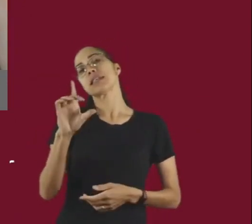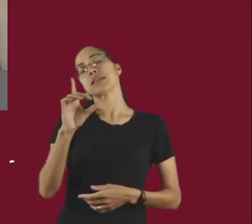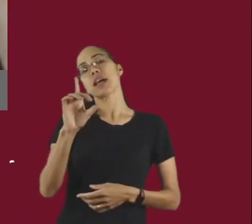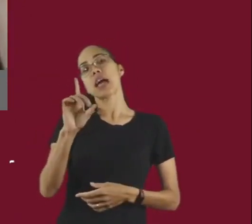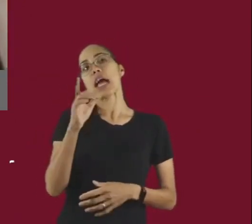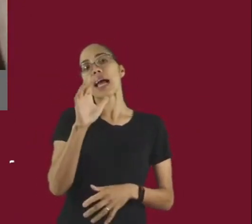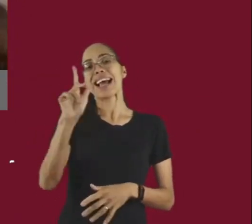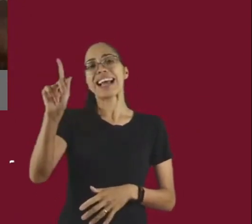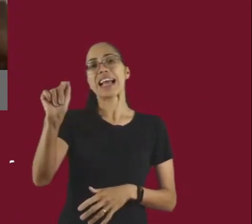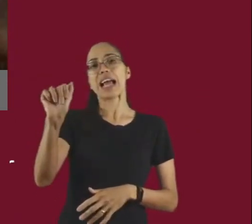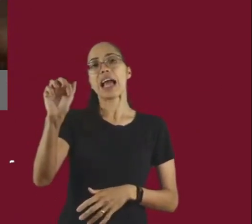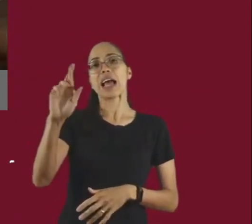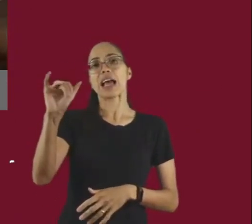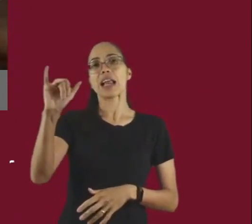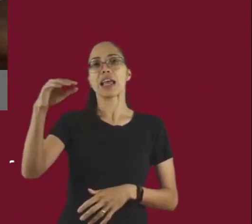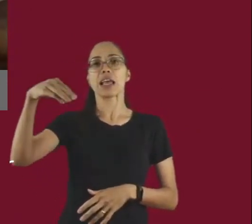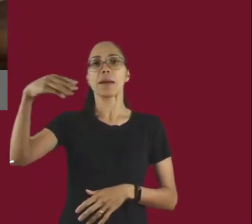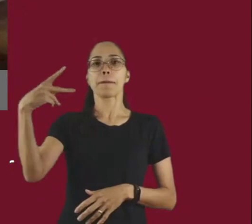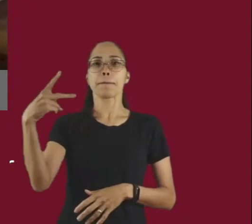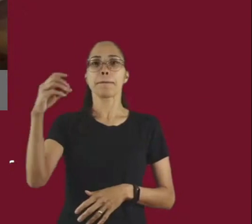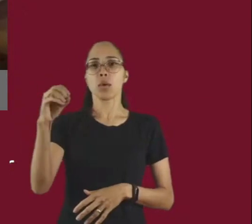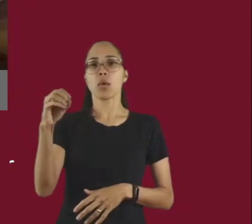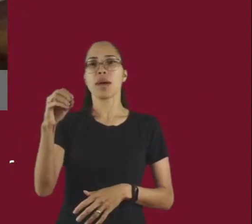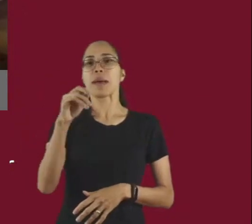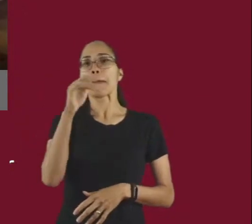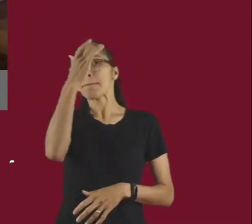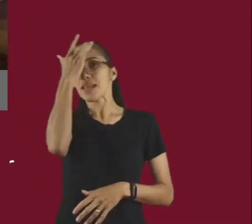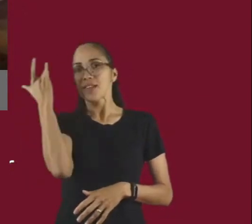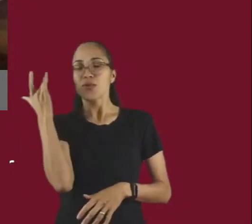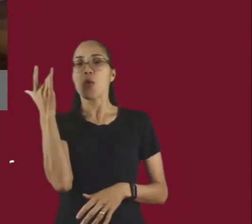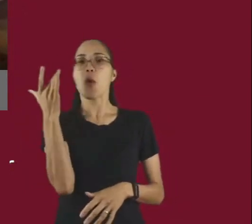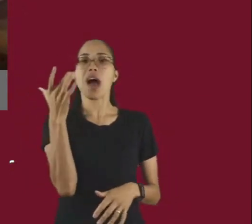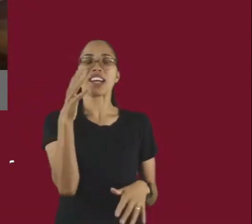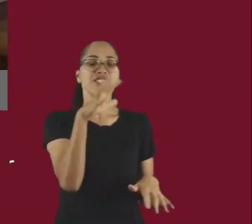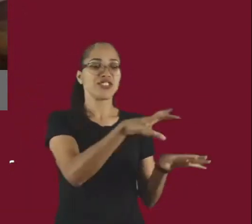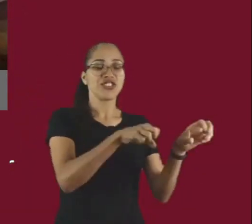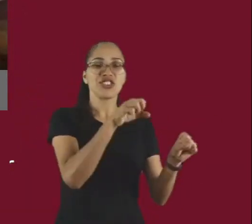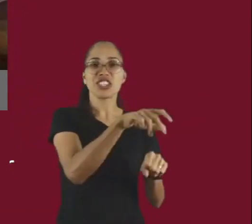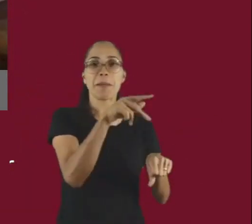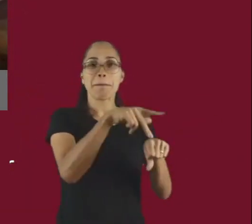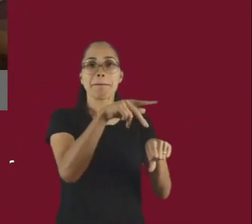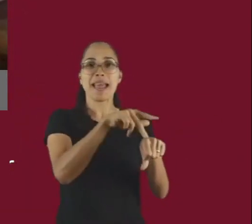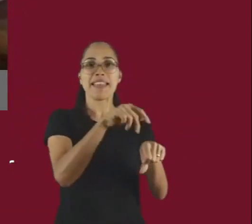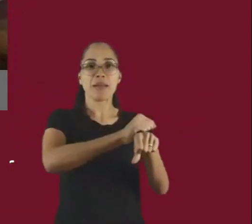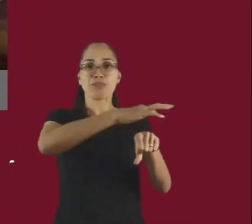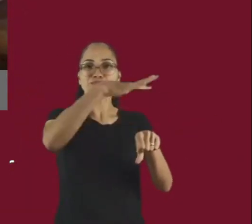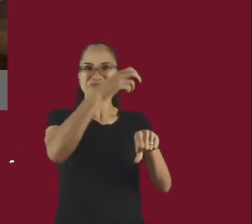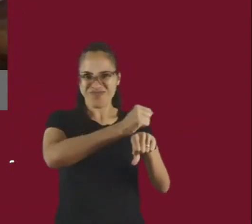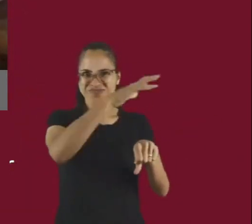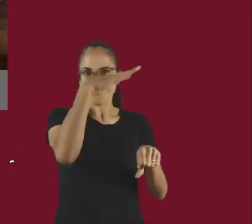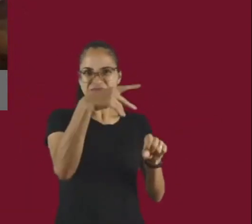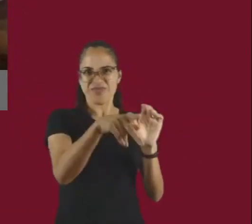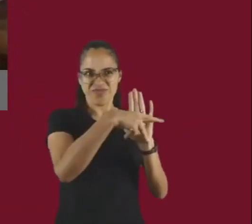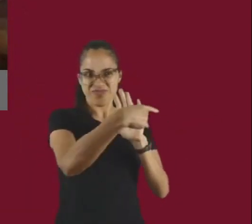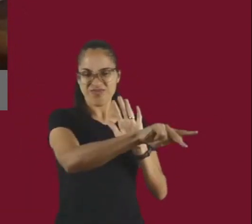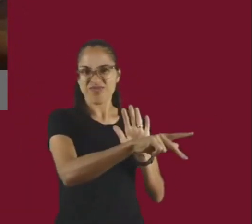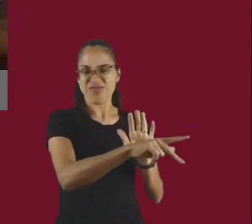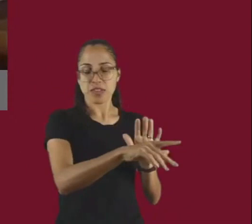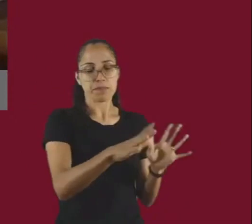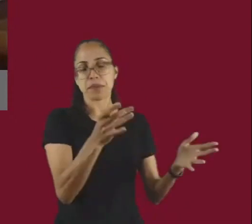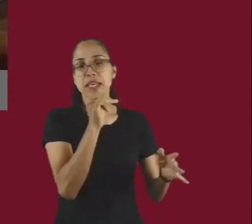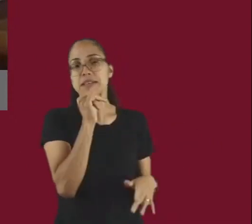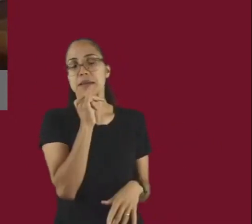Quanto tempo leva para se recuperar um rio contaminado por mercúrio? do qual a vida das pessoas depende, para pescar,